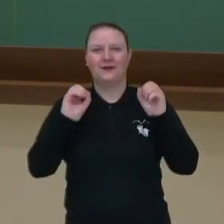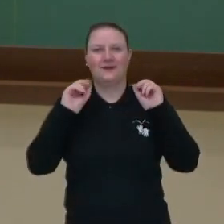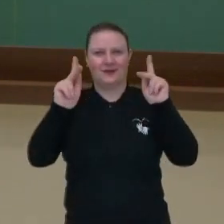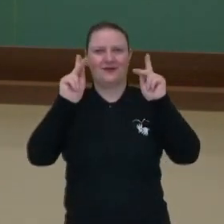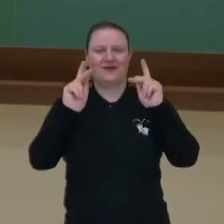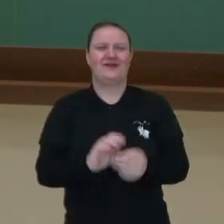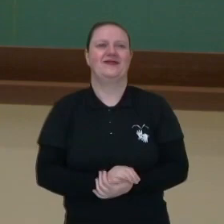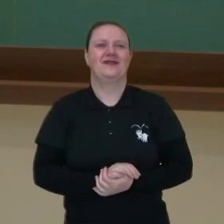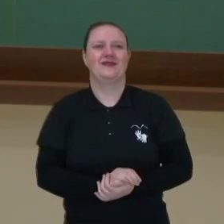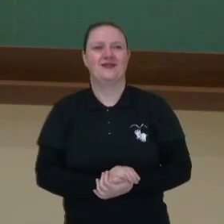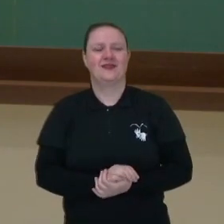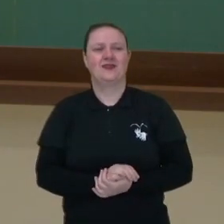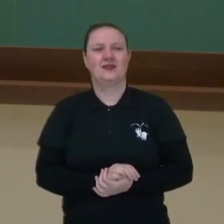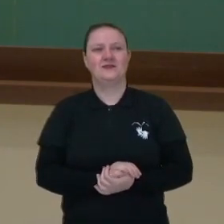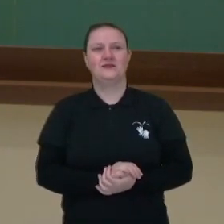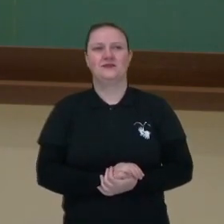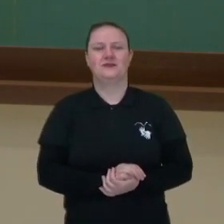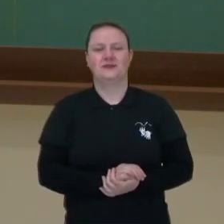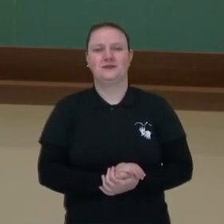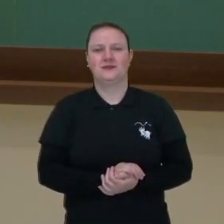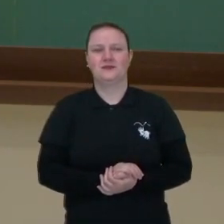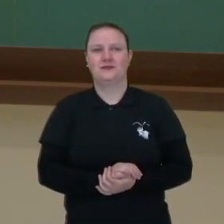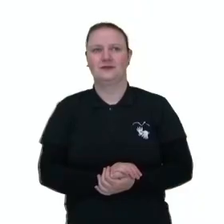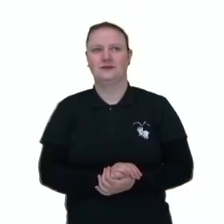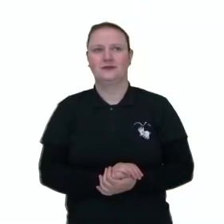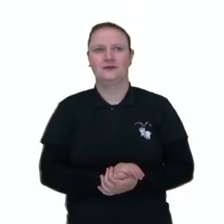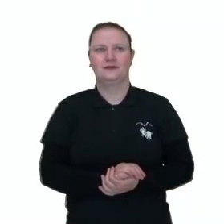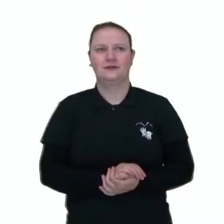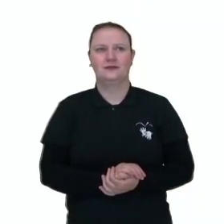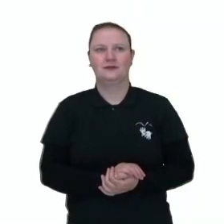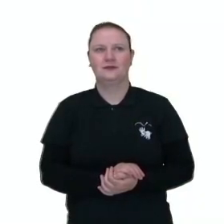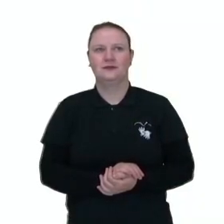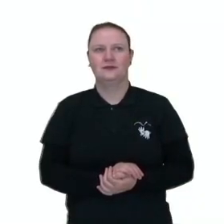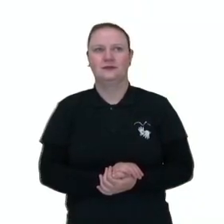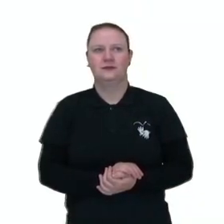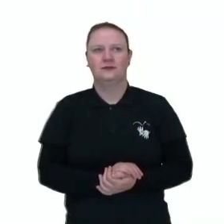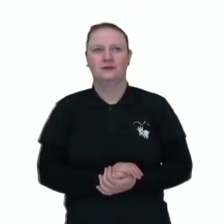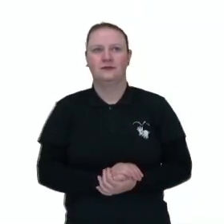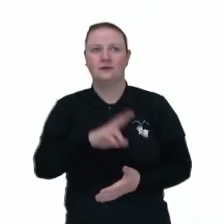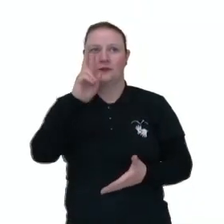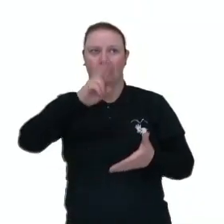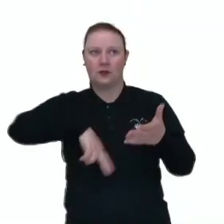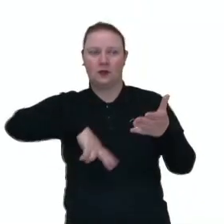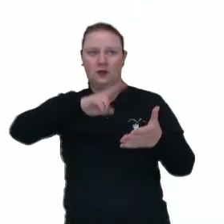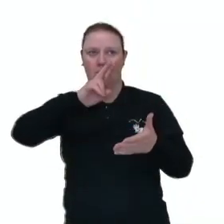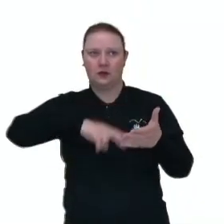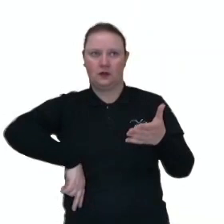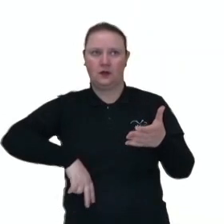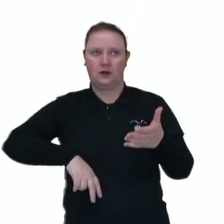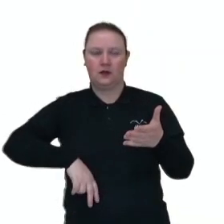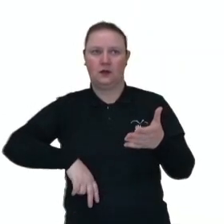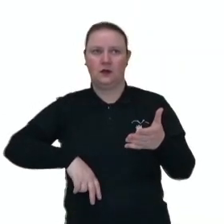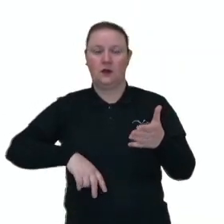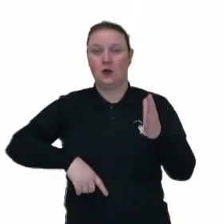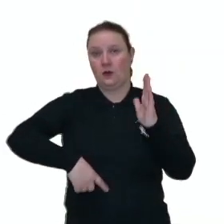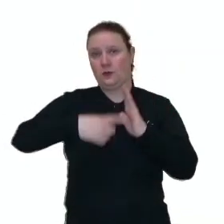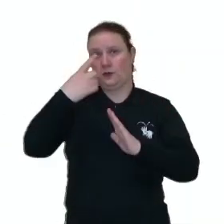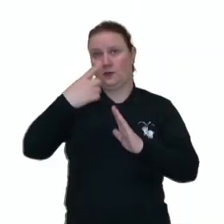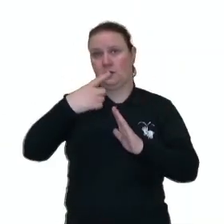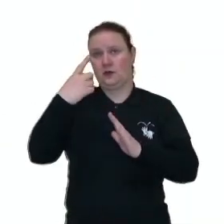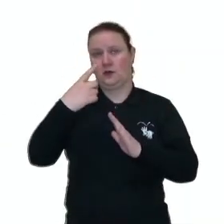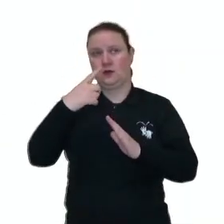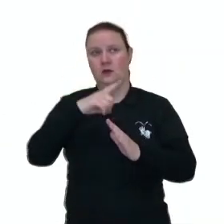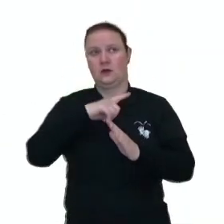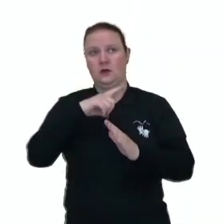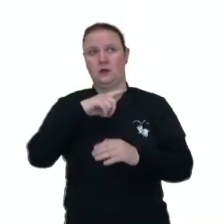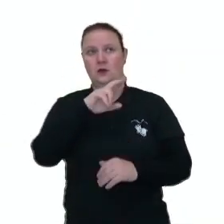perfeito? Vamos seguir, então. Então, continuando a leitura. O primeiro parágrafo ele tem um nome especial,